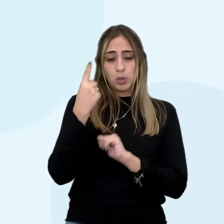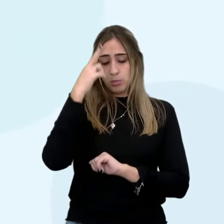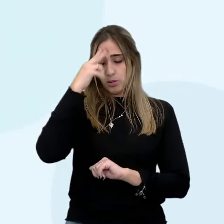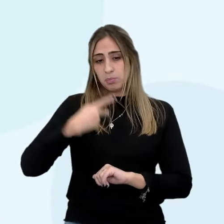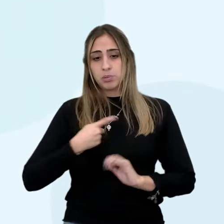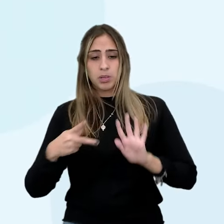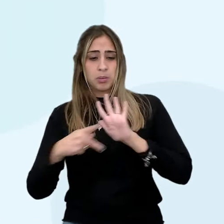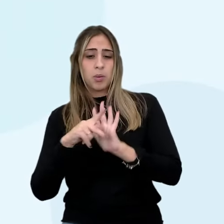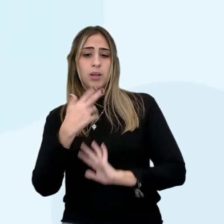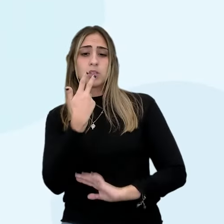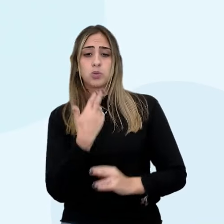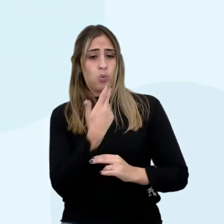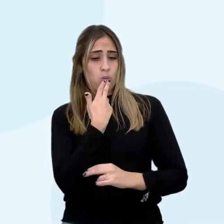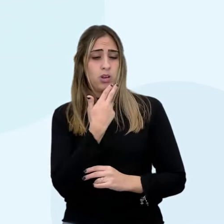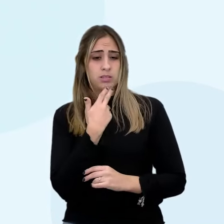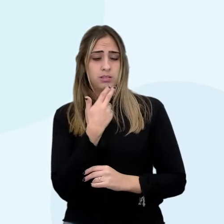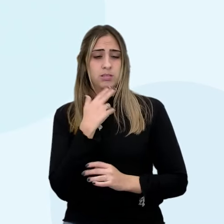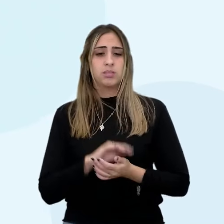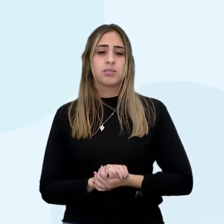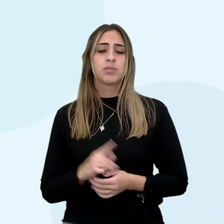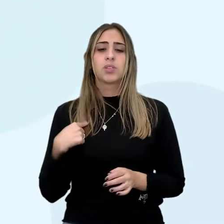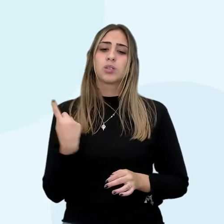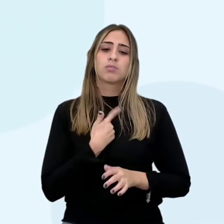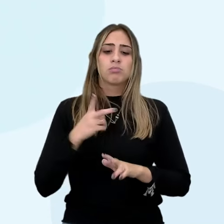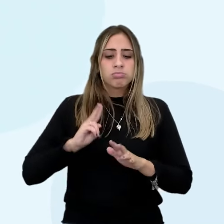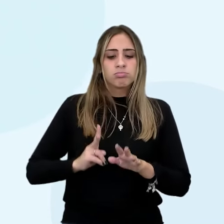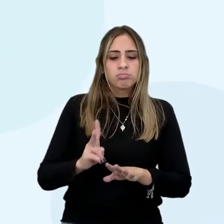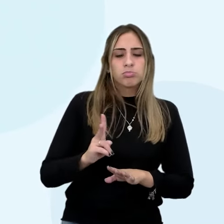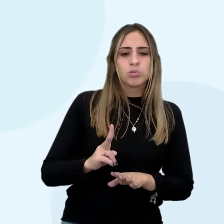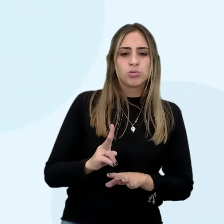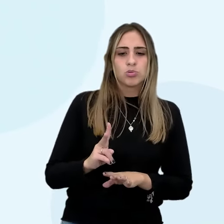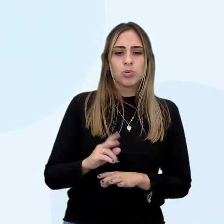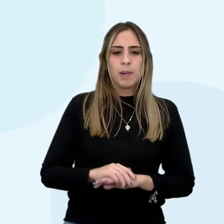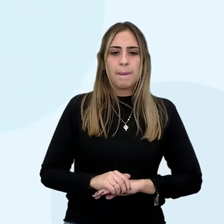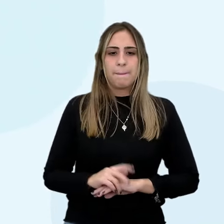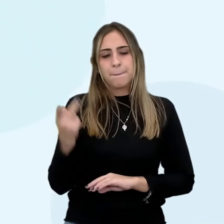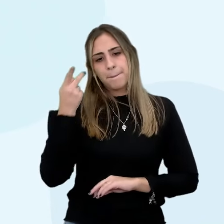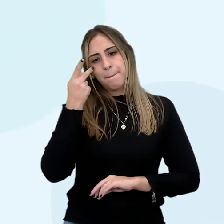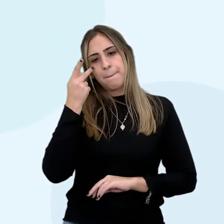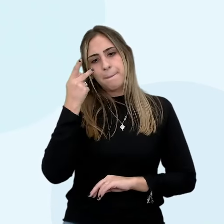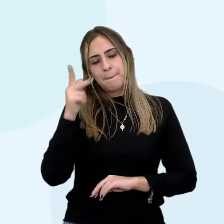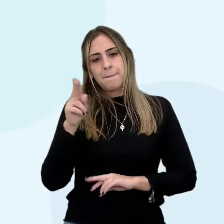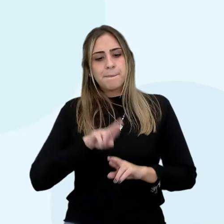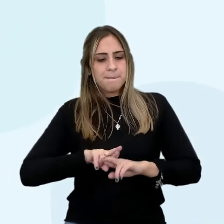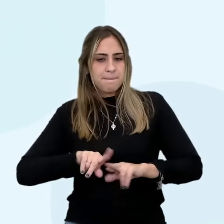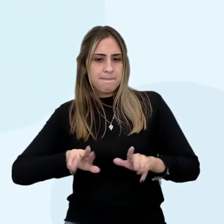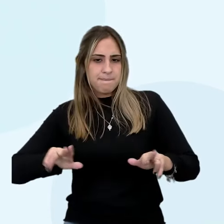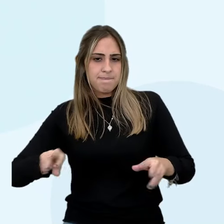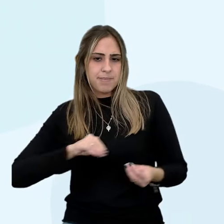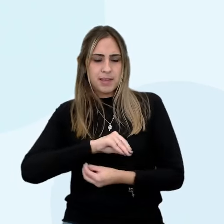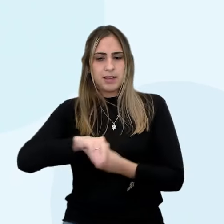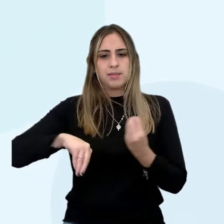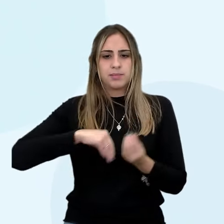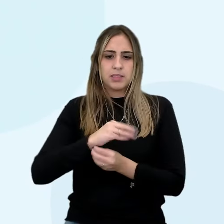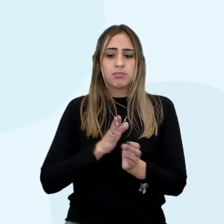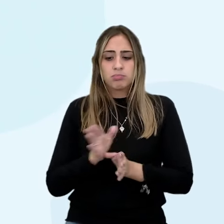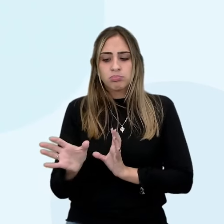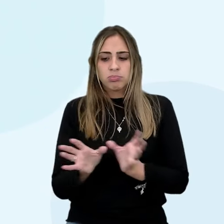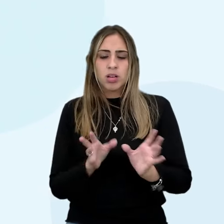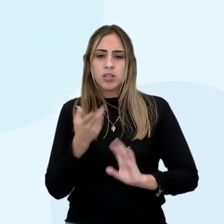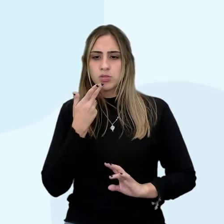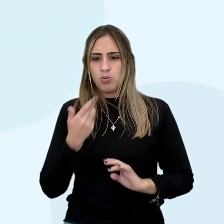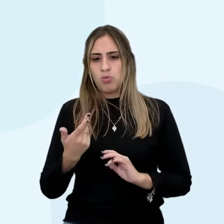um pouco das cores aqui e nós vamos seguindo e para diversas misturas entre as